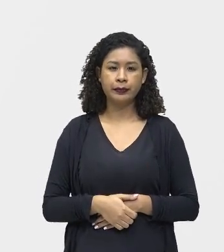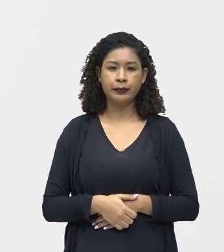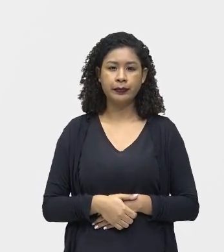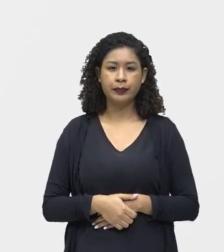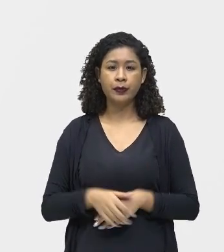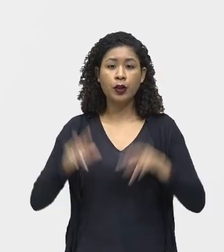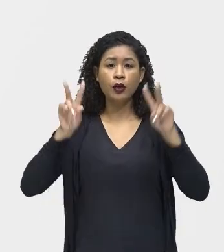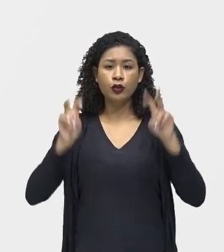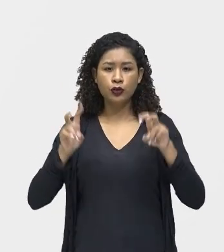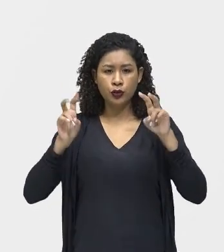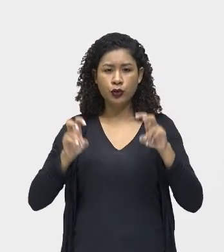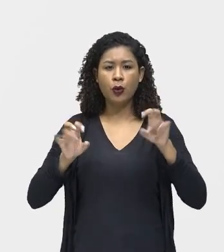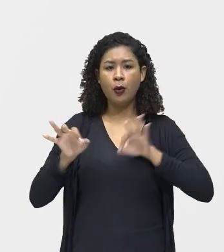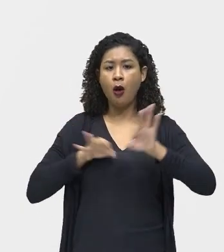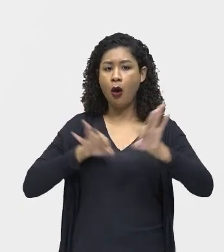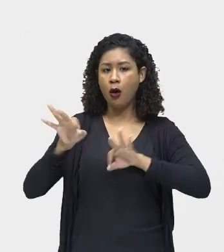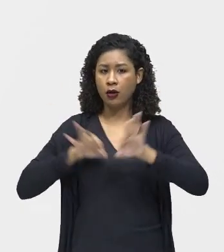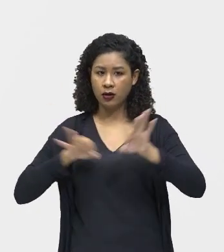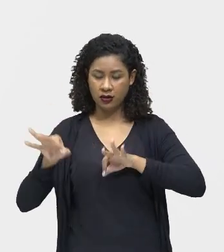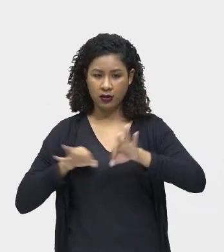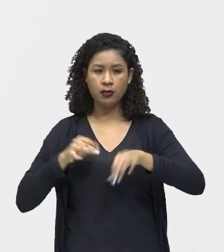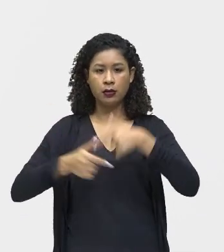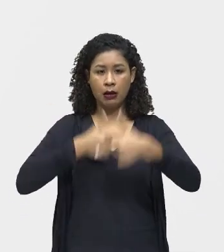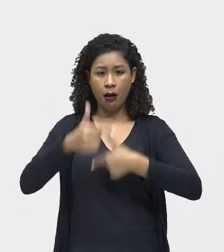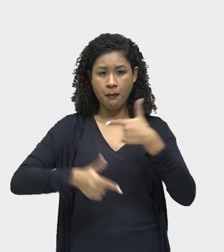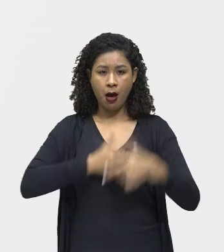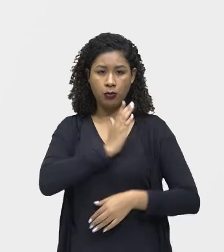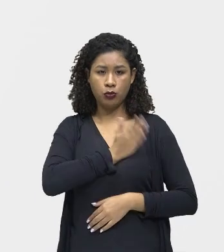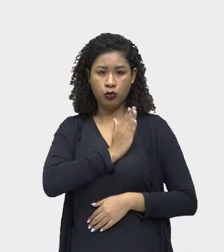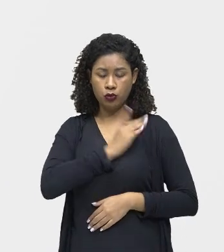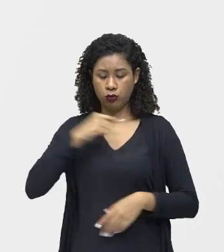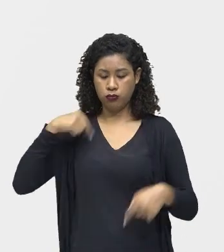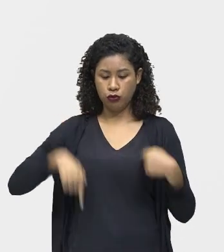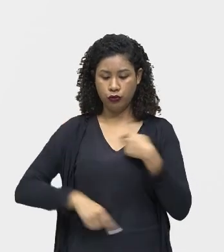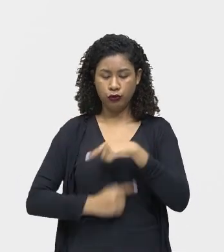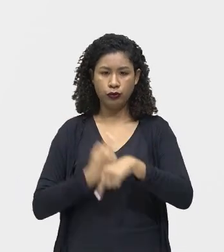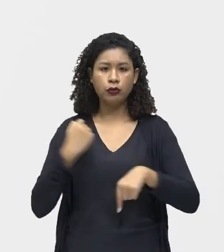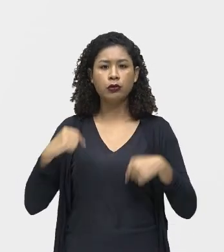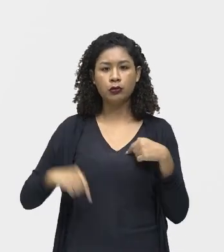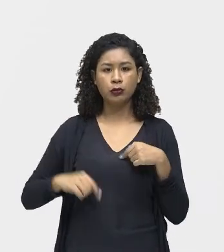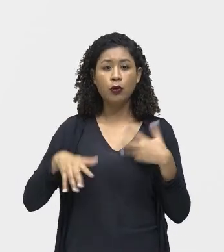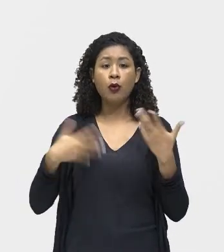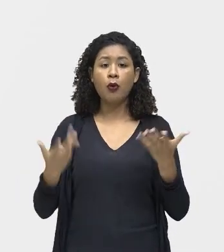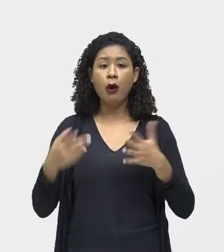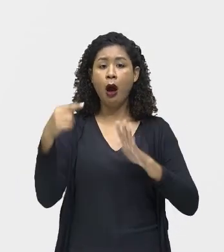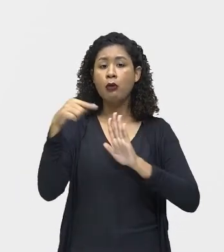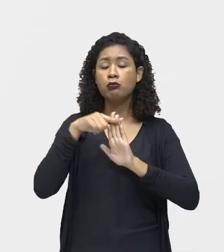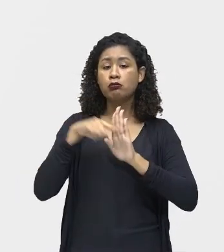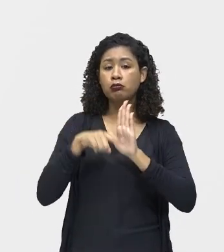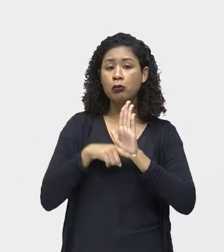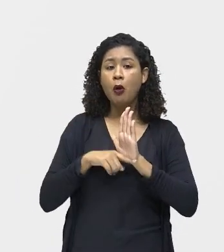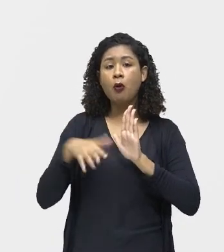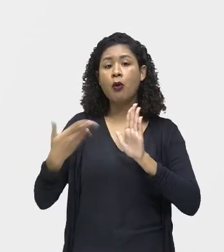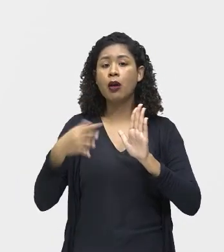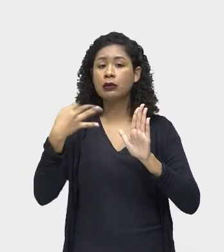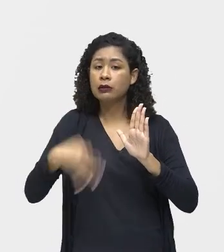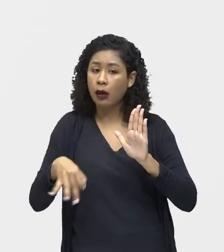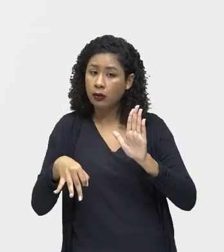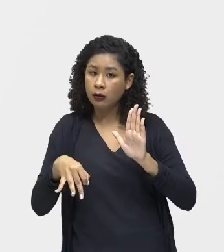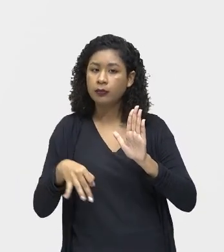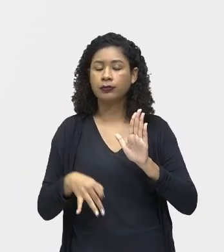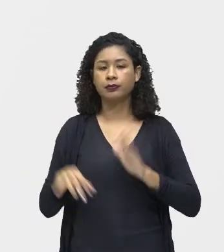seguinte: sobre a estrutura do sistema cardiovascular, é correto afirmar que, alternativa A, é formado